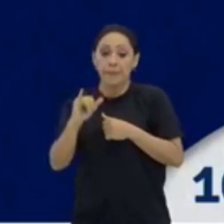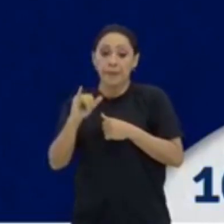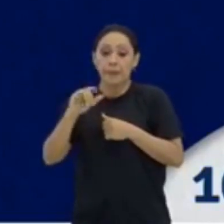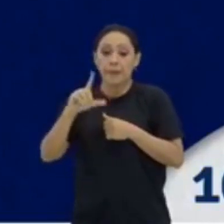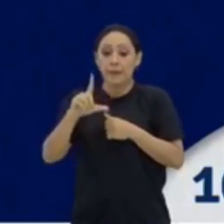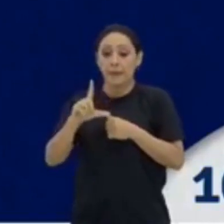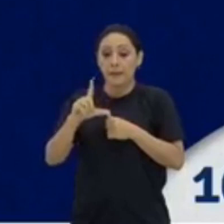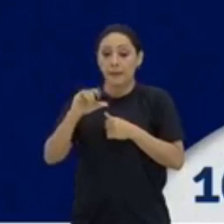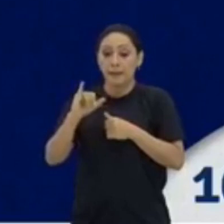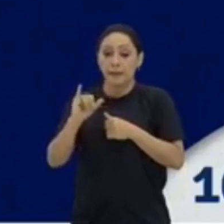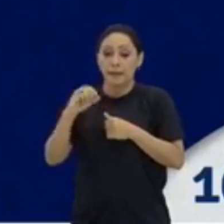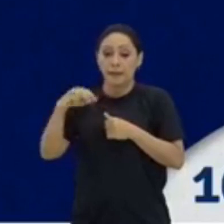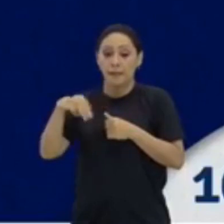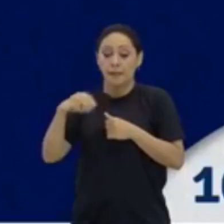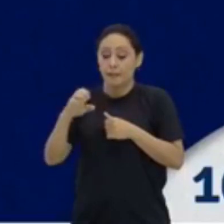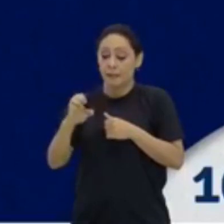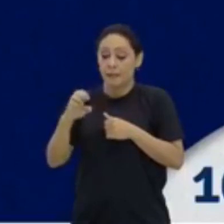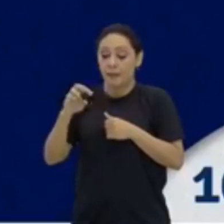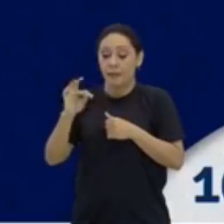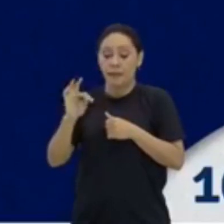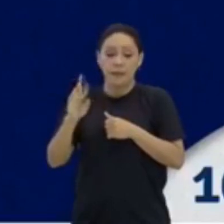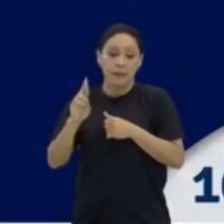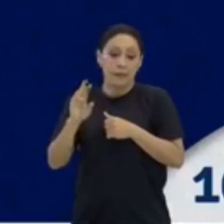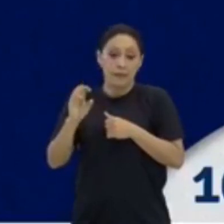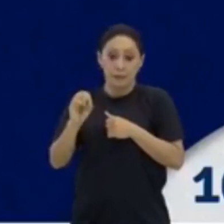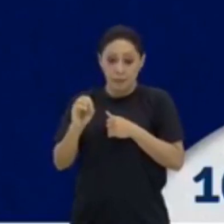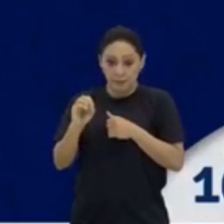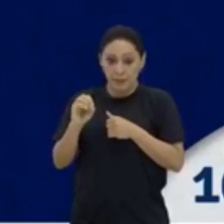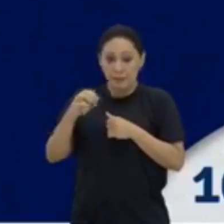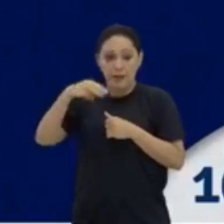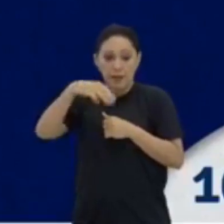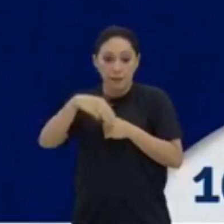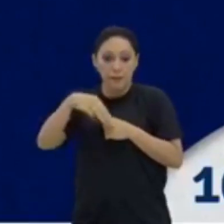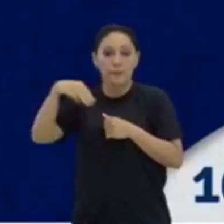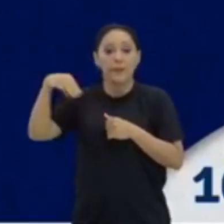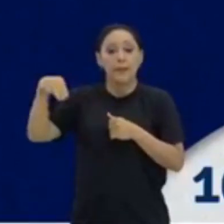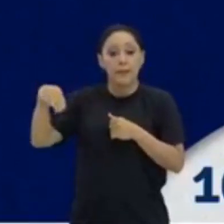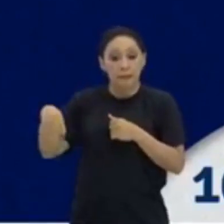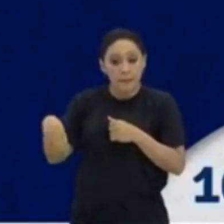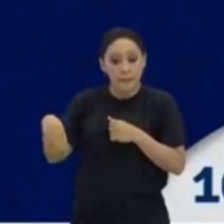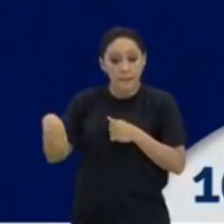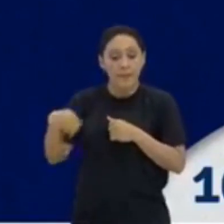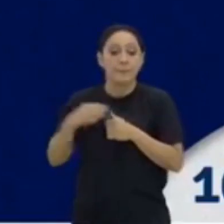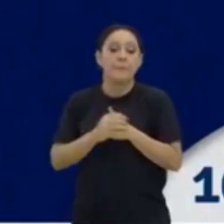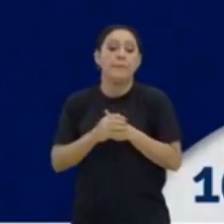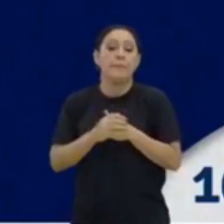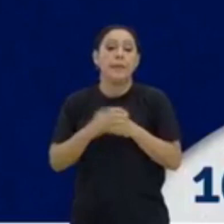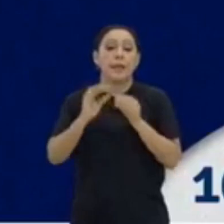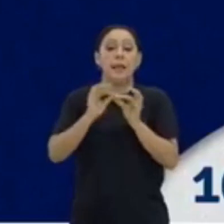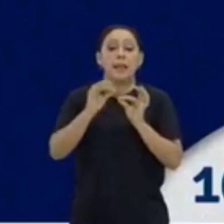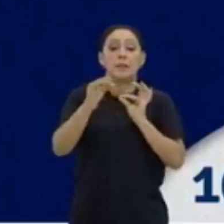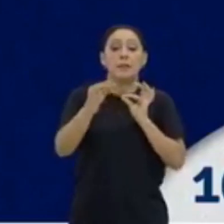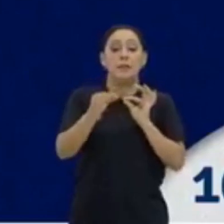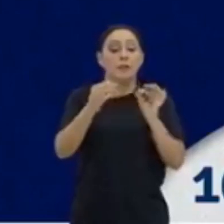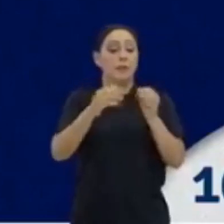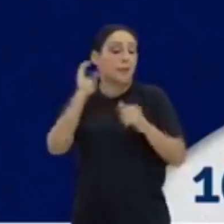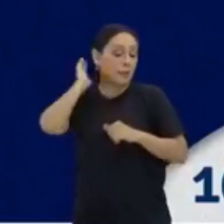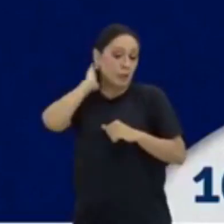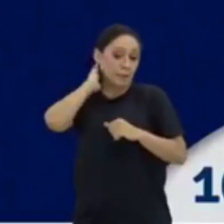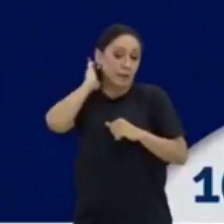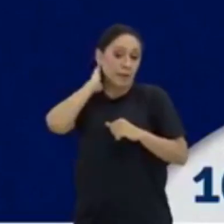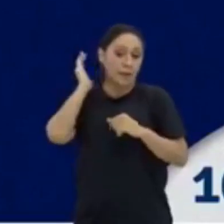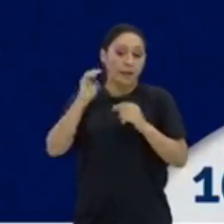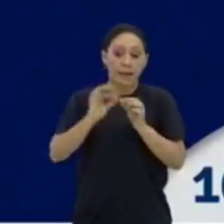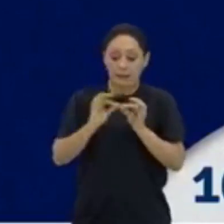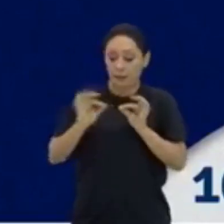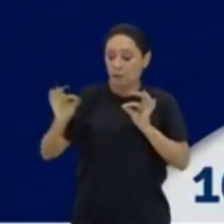milímetros. Que seria, no caso direto, no caso do nosso tempo, mm, tá certo? Mm. E a distância de Belém para a sua localidade? Bora